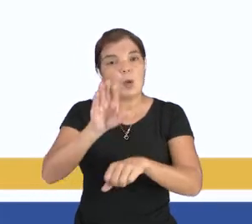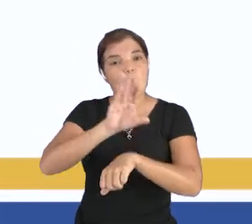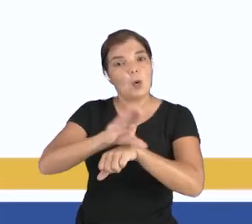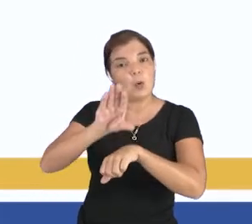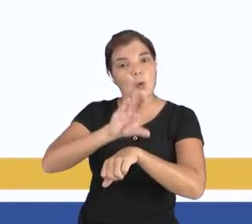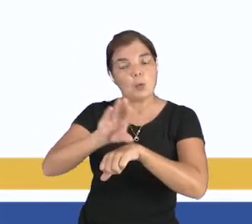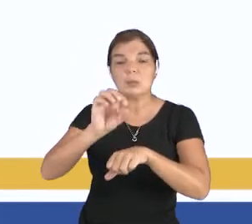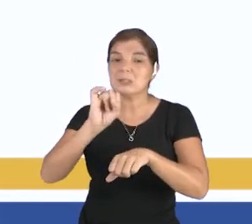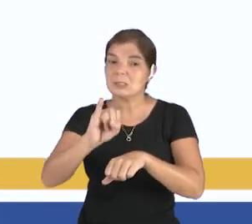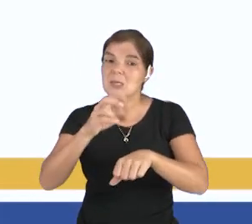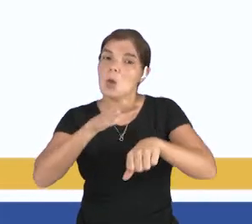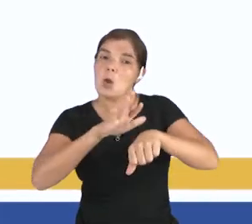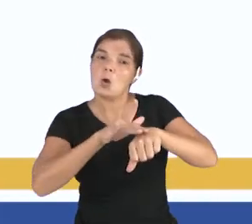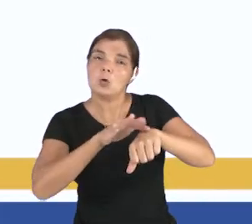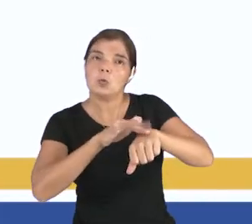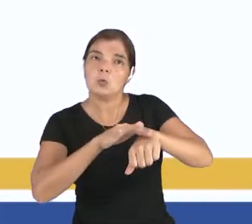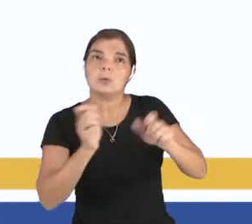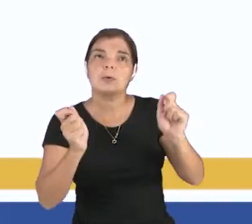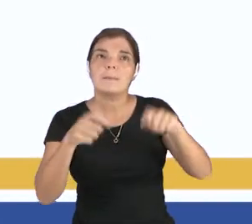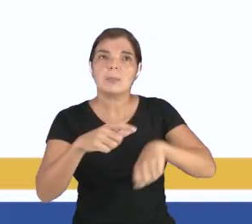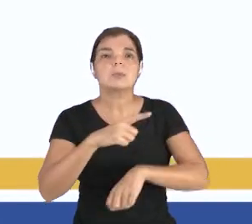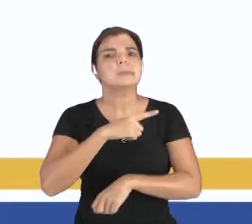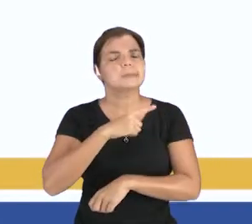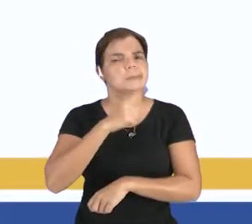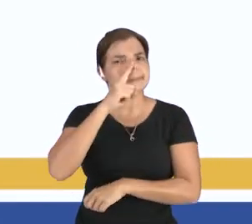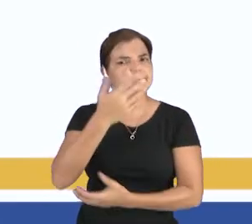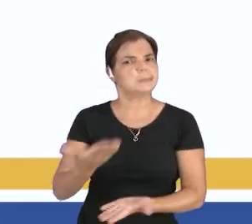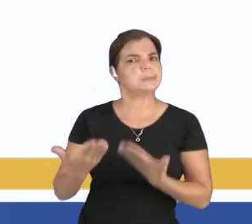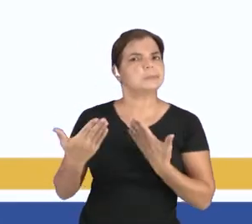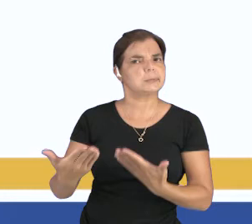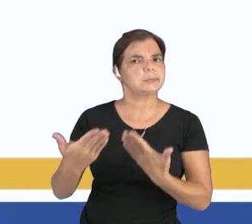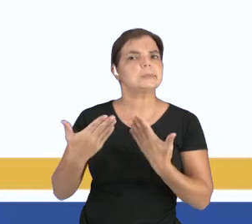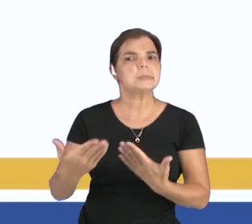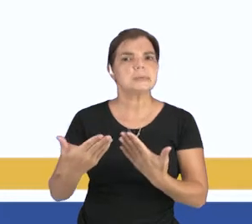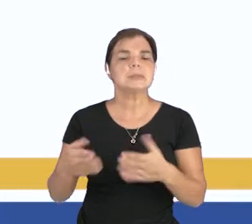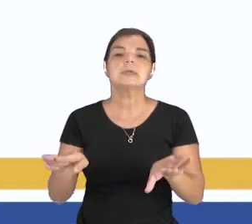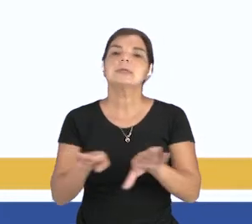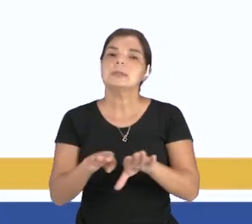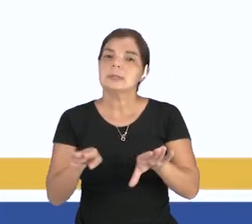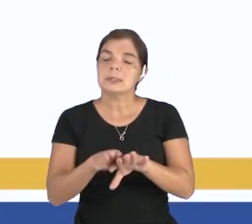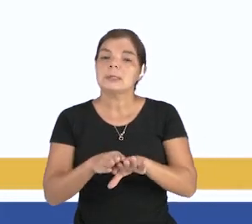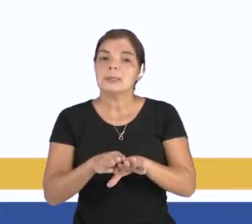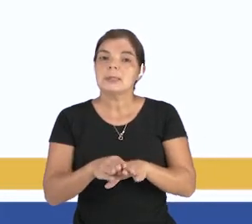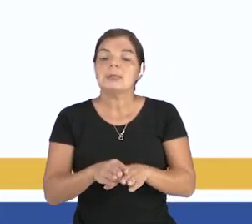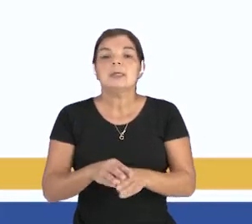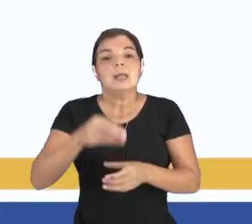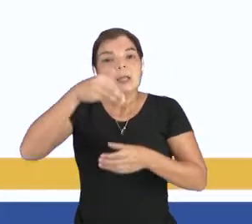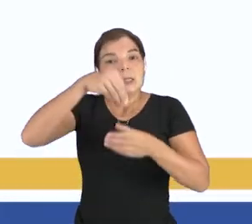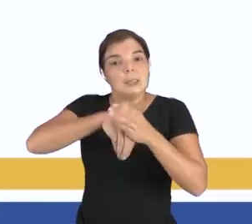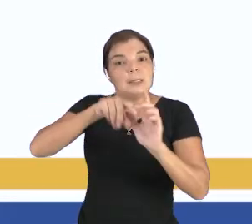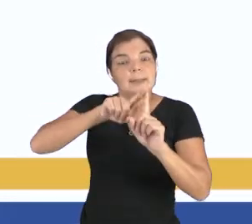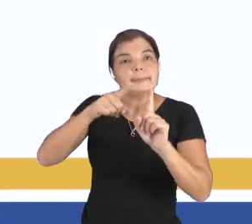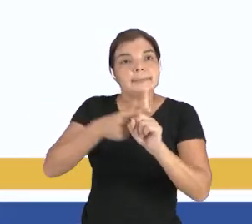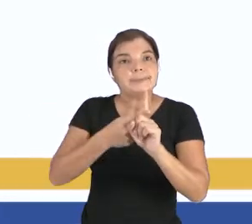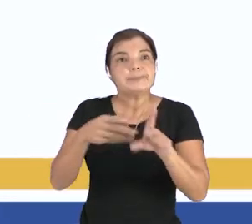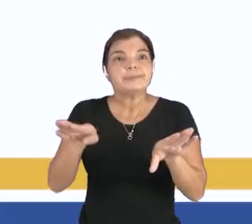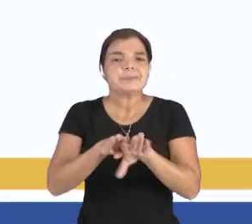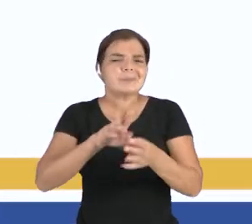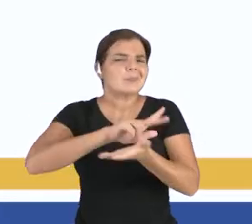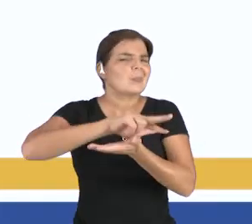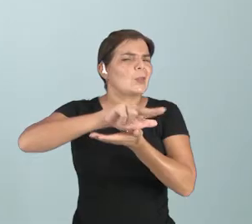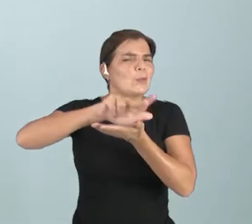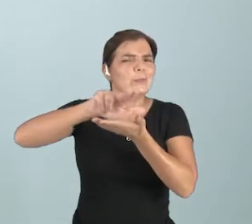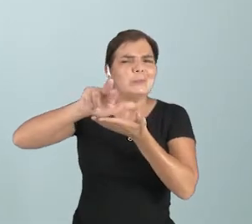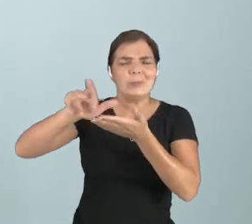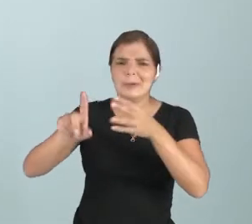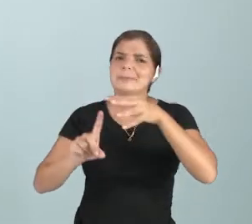de uma doença que for suspeita, né, ou já diagnosticada no feto. E aí, gente, são vários